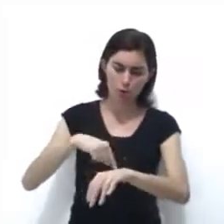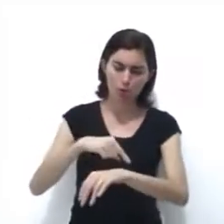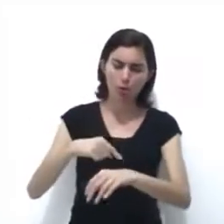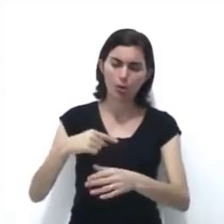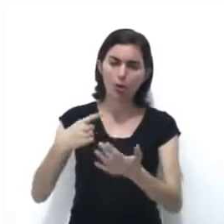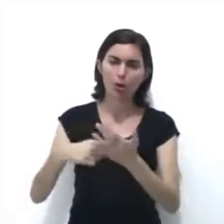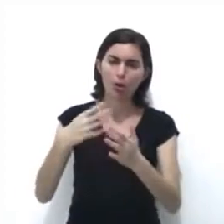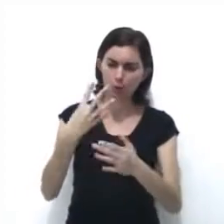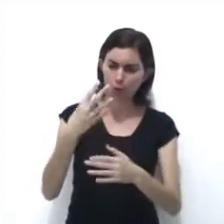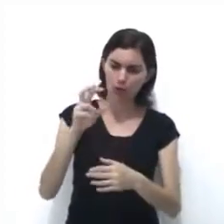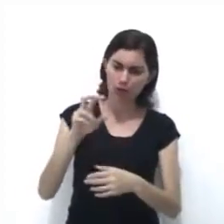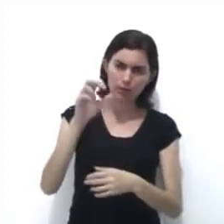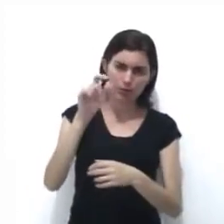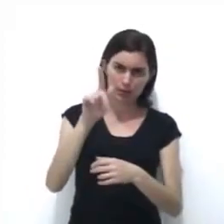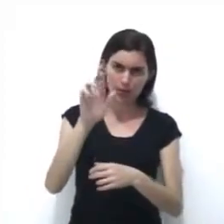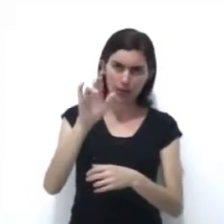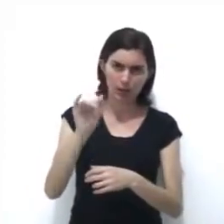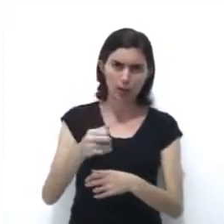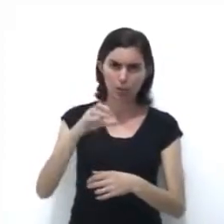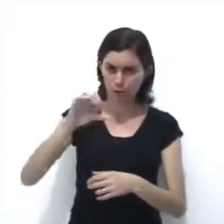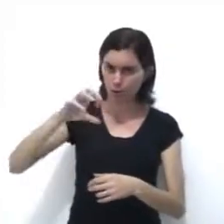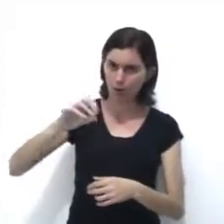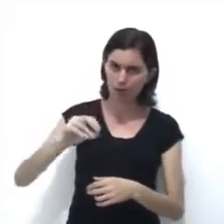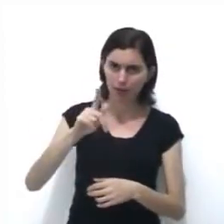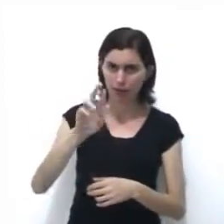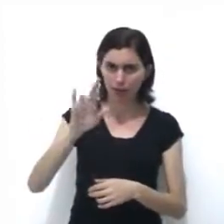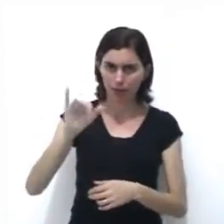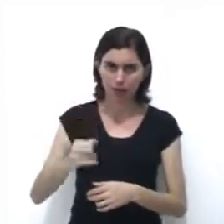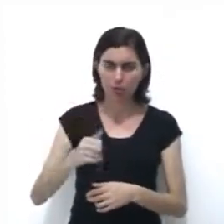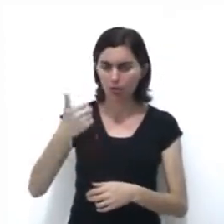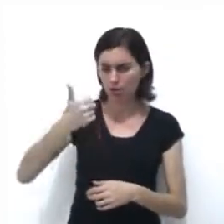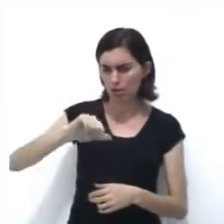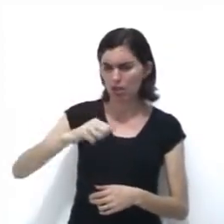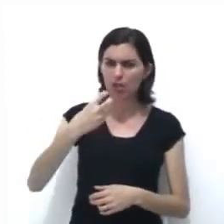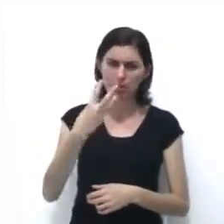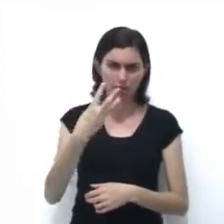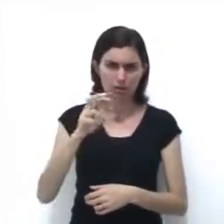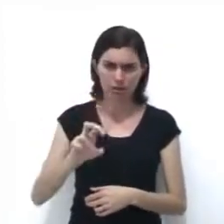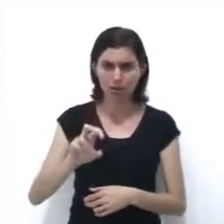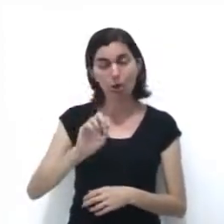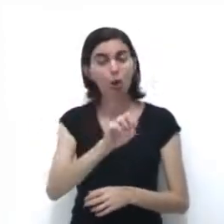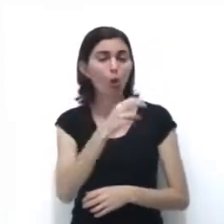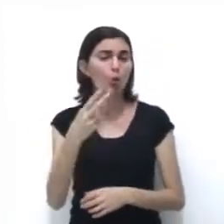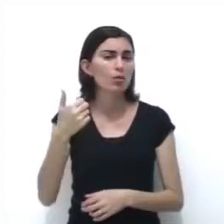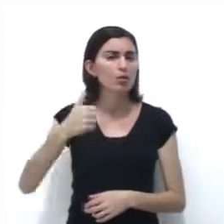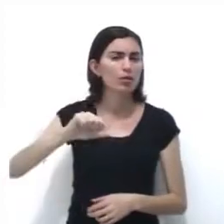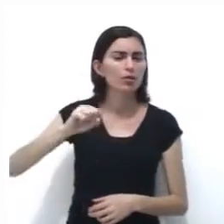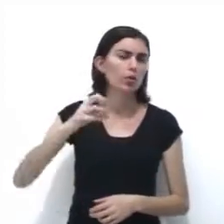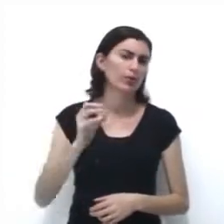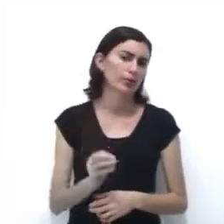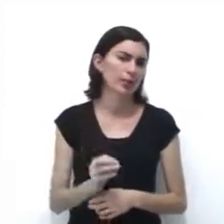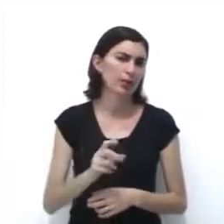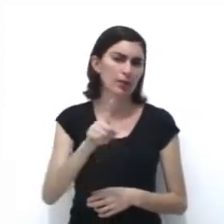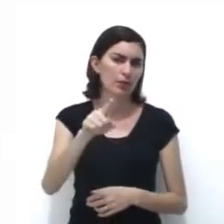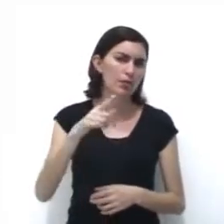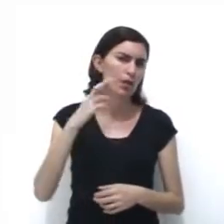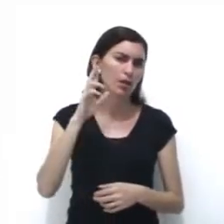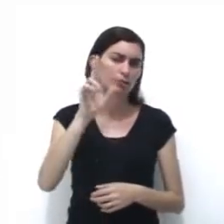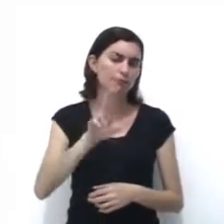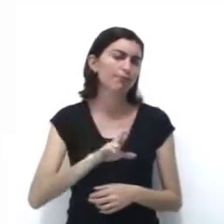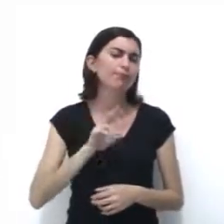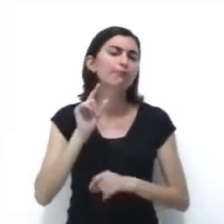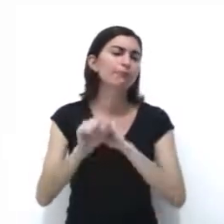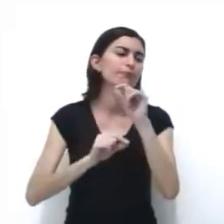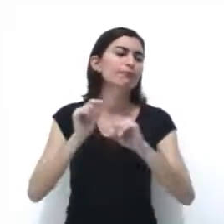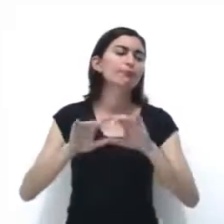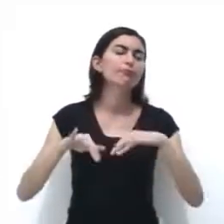mede 45 graus, 90 graus, 135 ou 180? O que é que você me